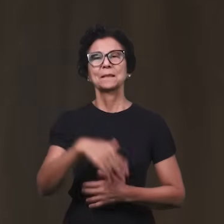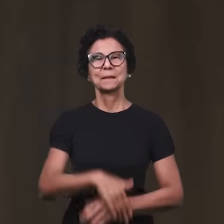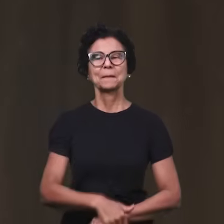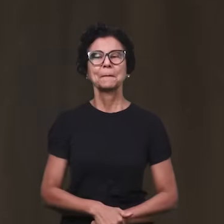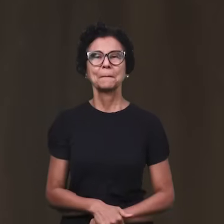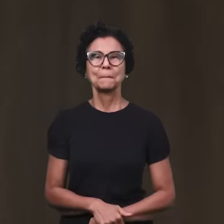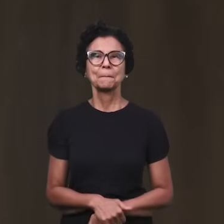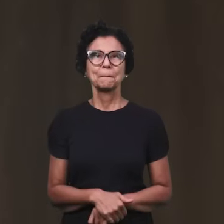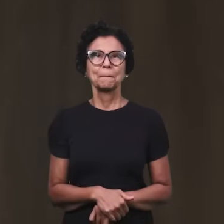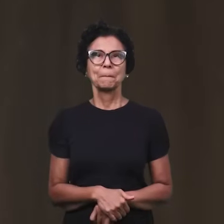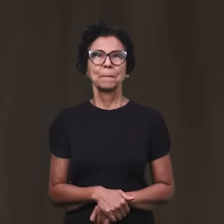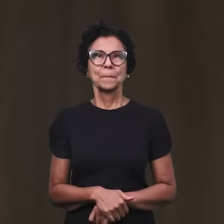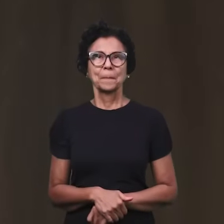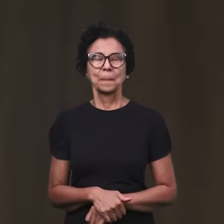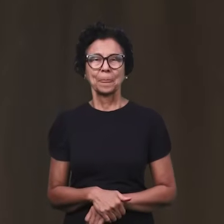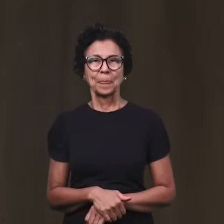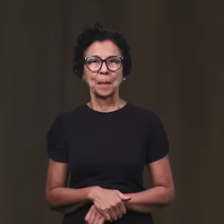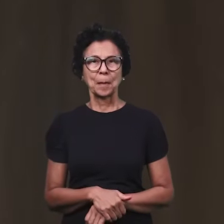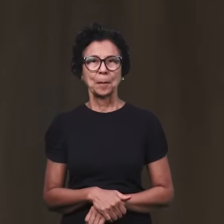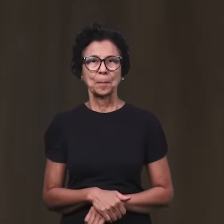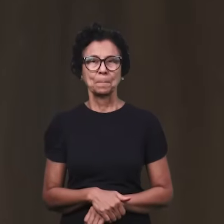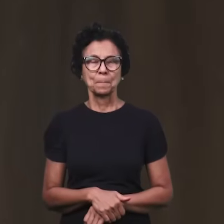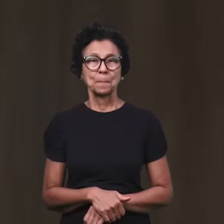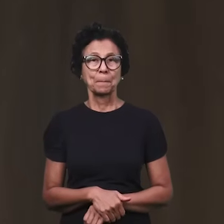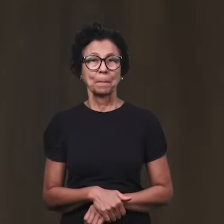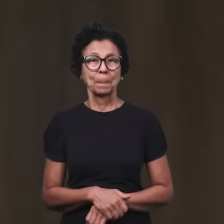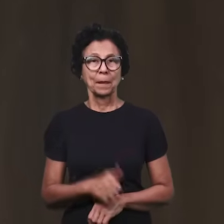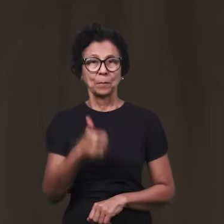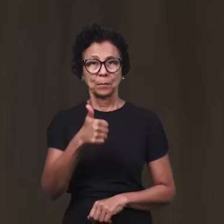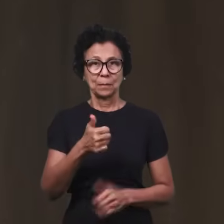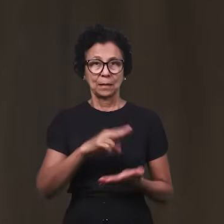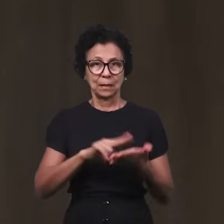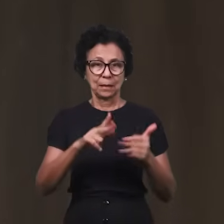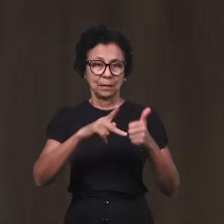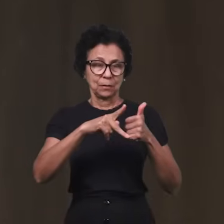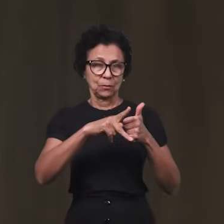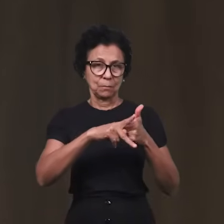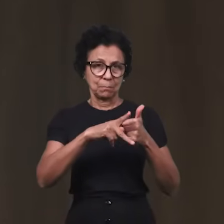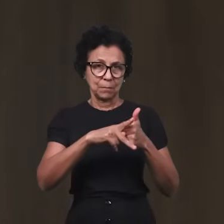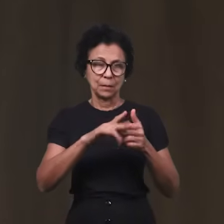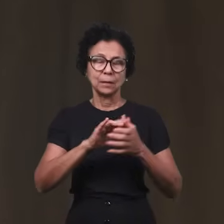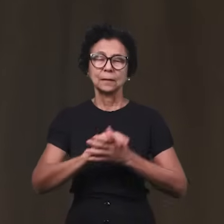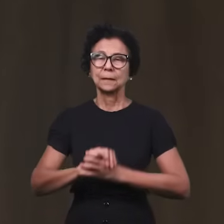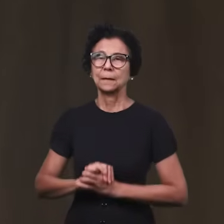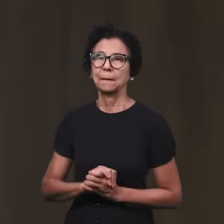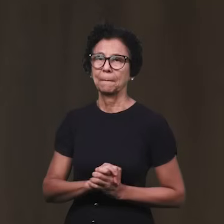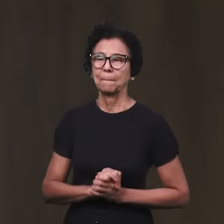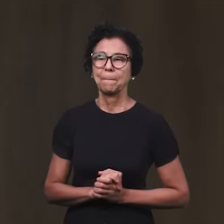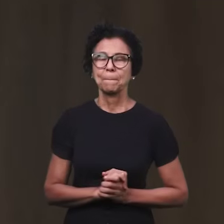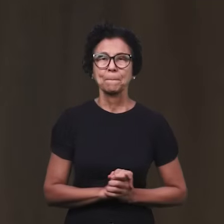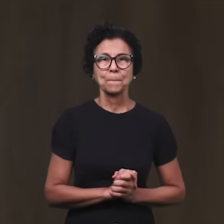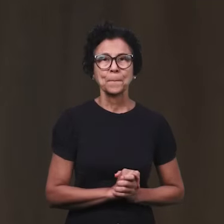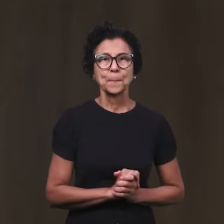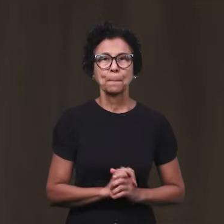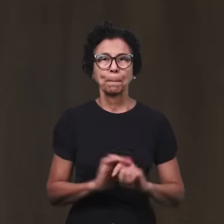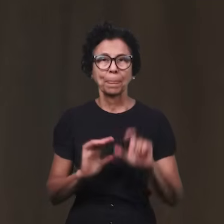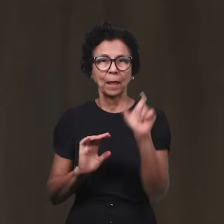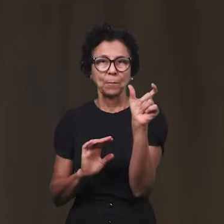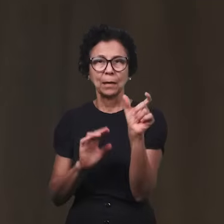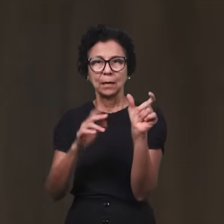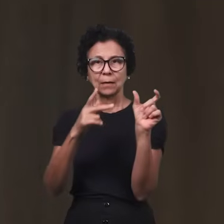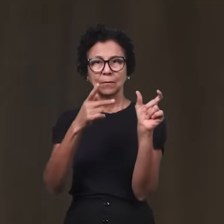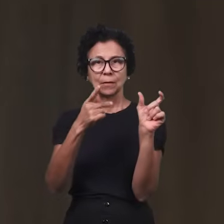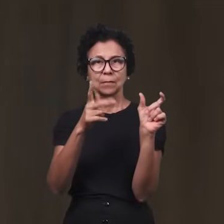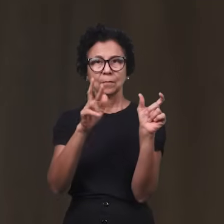quando nós lemos a primeira carta de Pedro, e nós pegamos essa palavra aqui, precioso, quando você busca